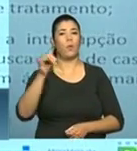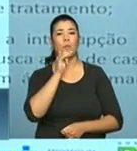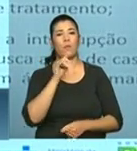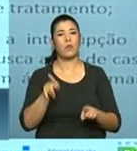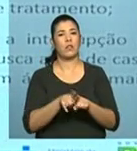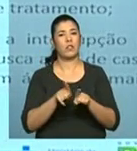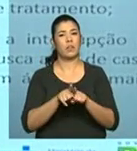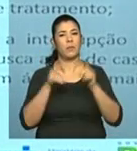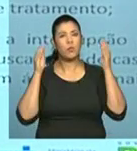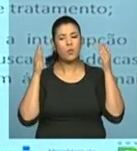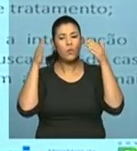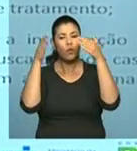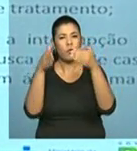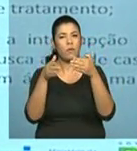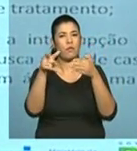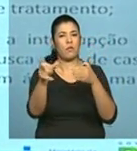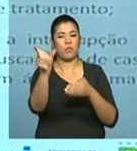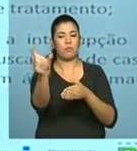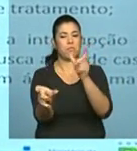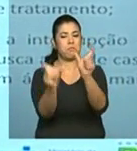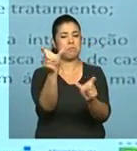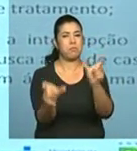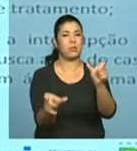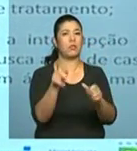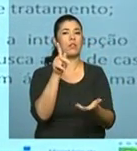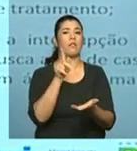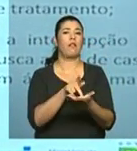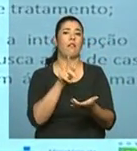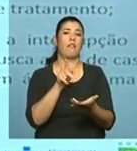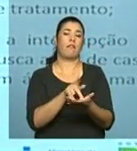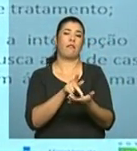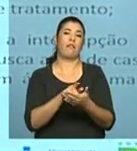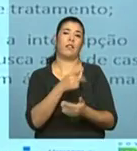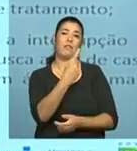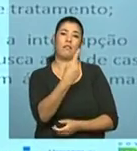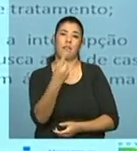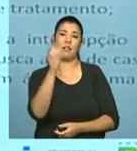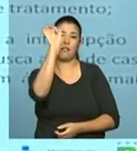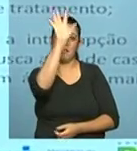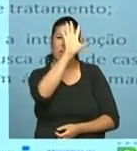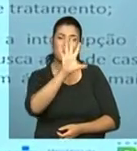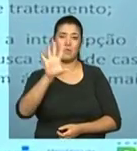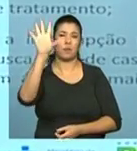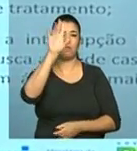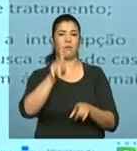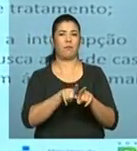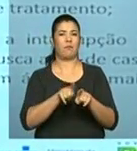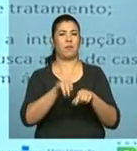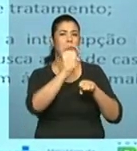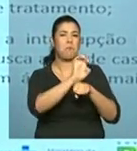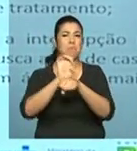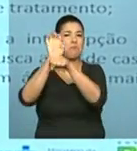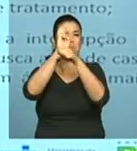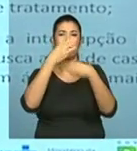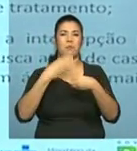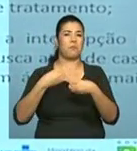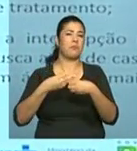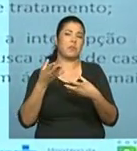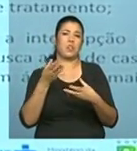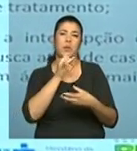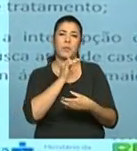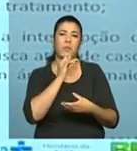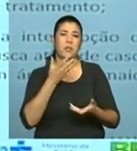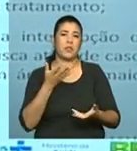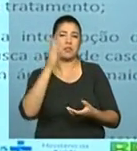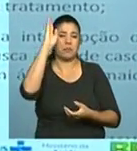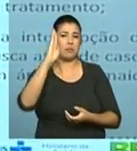mais focalizadas de acordo com a realidade epidemiológica de cada região ou de cada estado e de município brasileiro. Como,